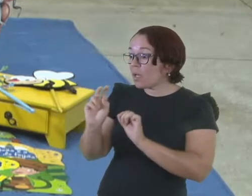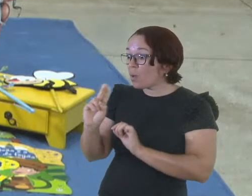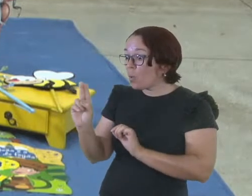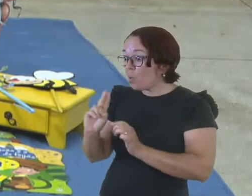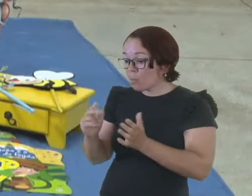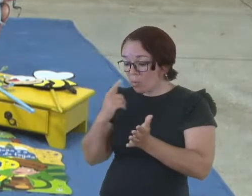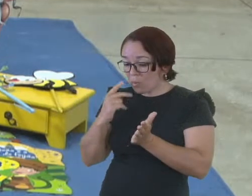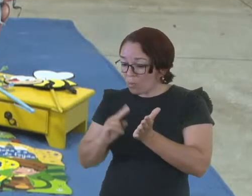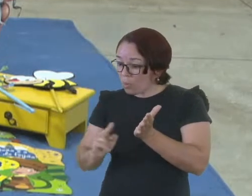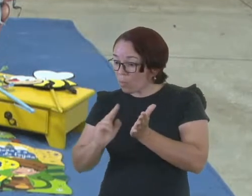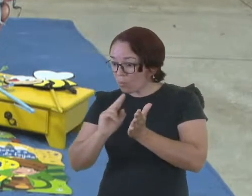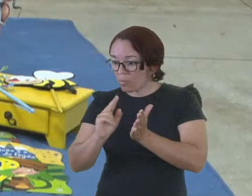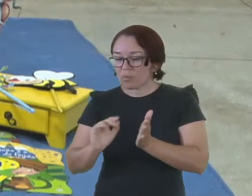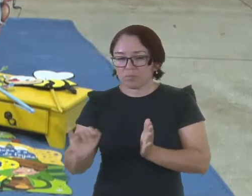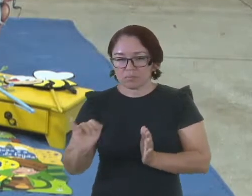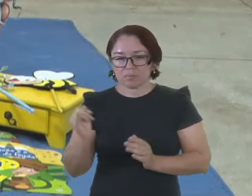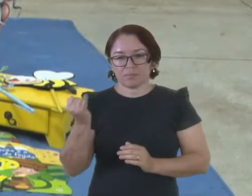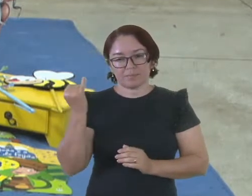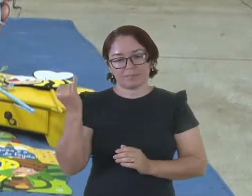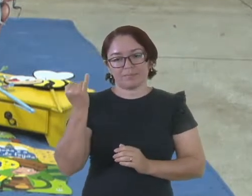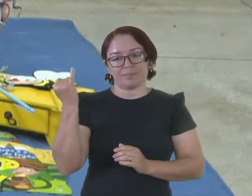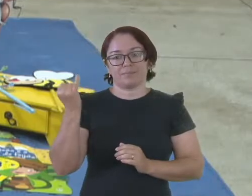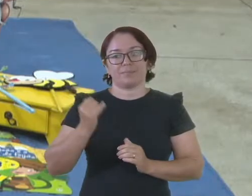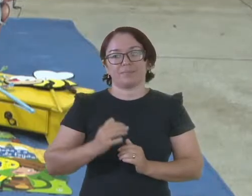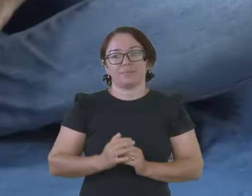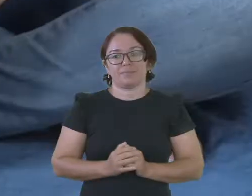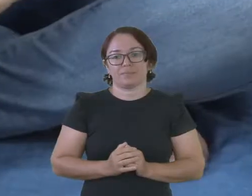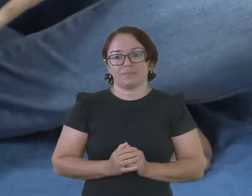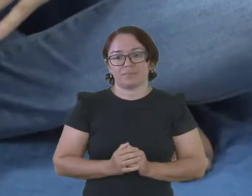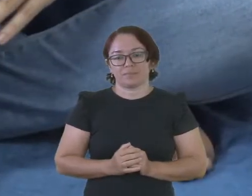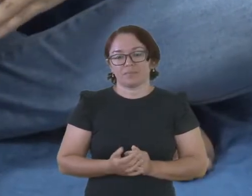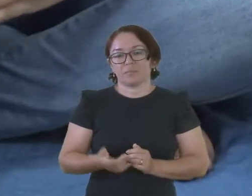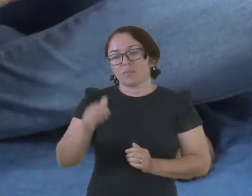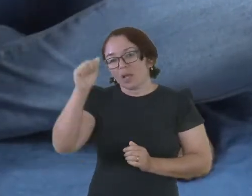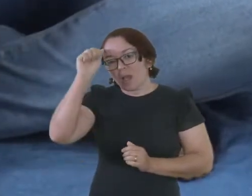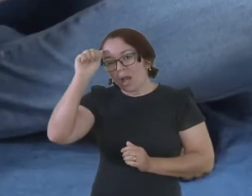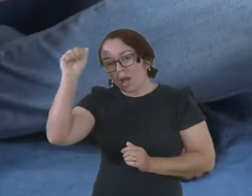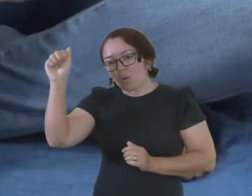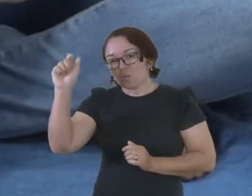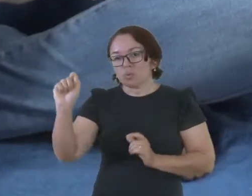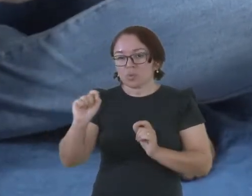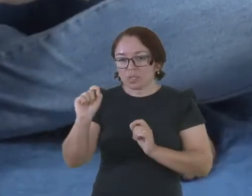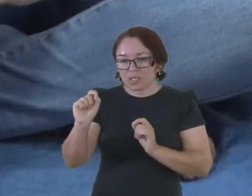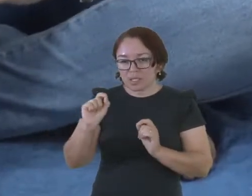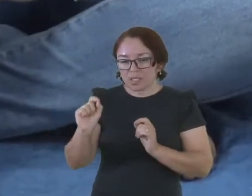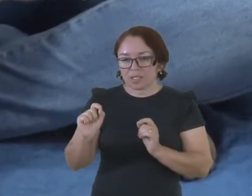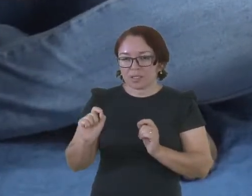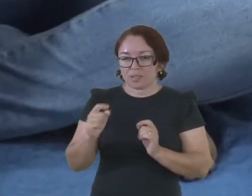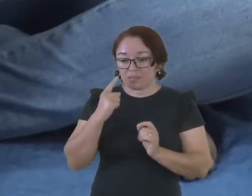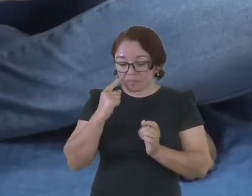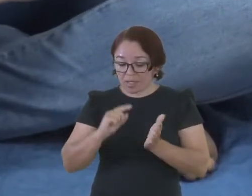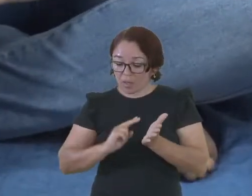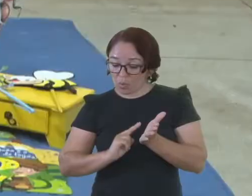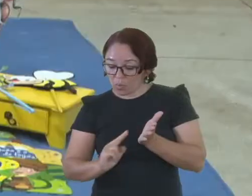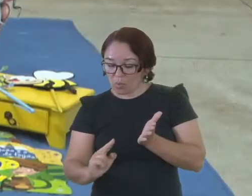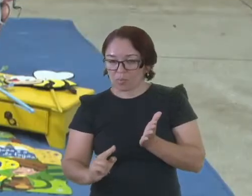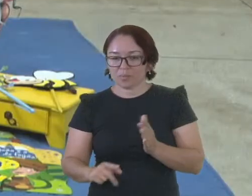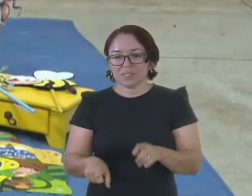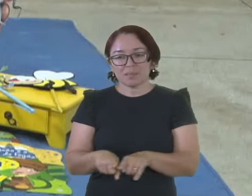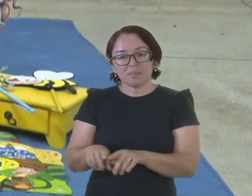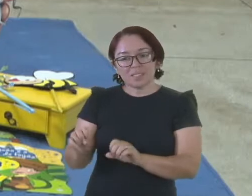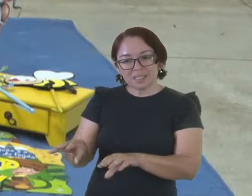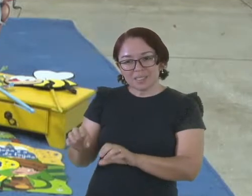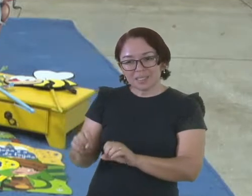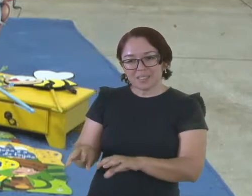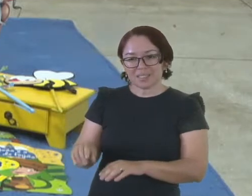cria a sua história e os artistas têm que assinar o seu nome nas suas obras, né? Porque escrever um livro também é uma obra